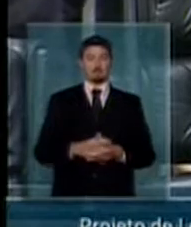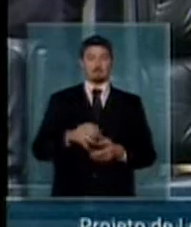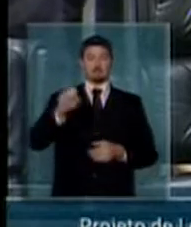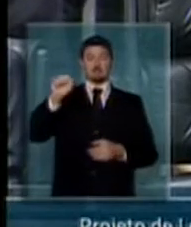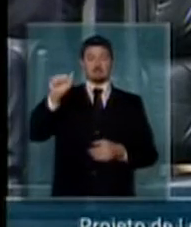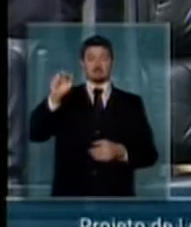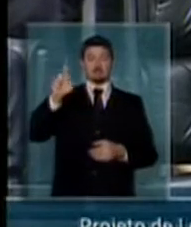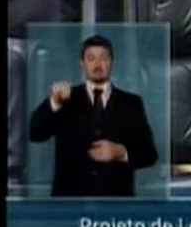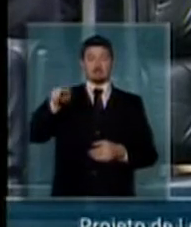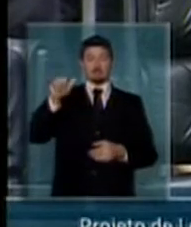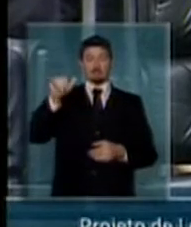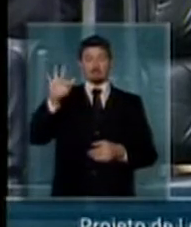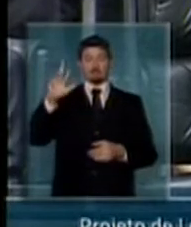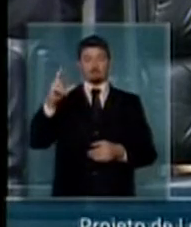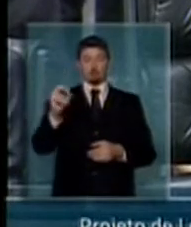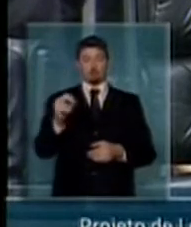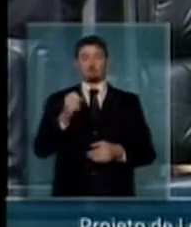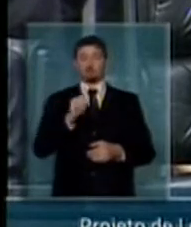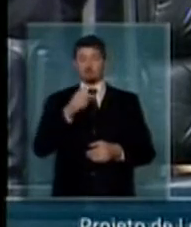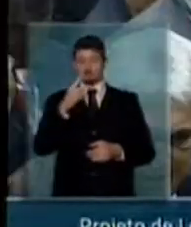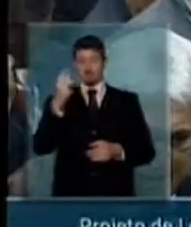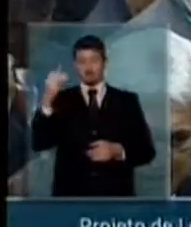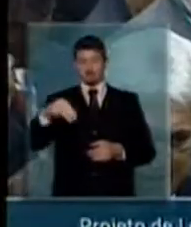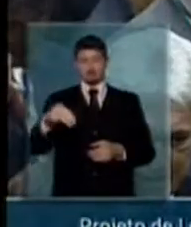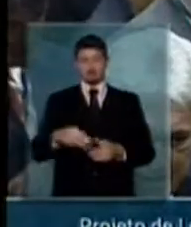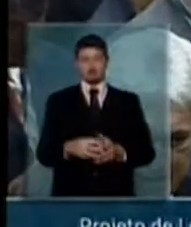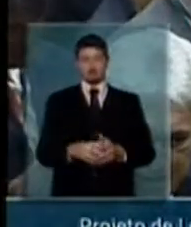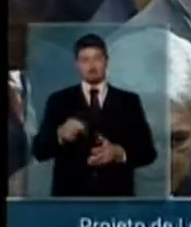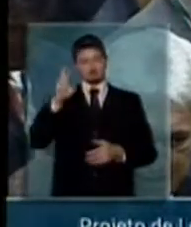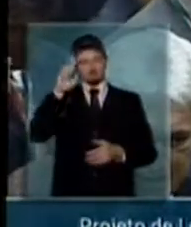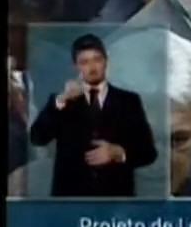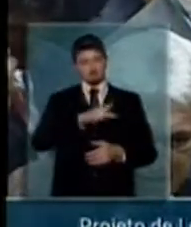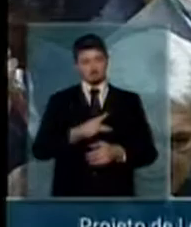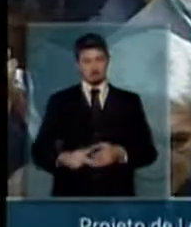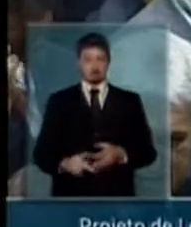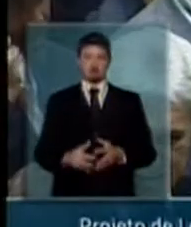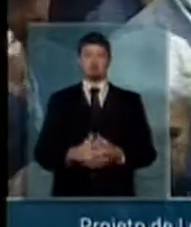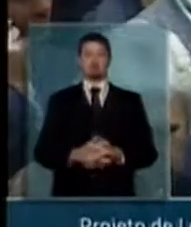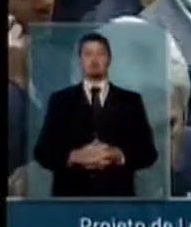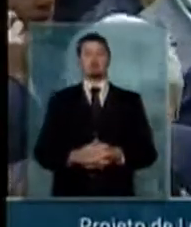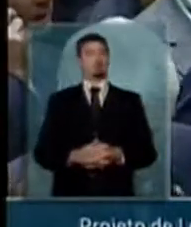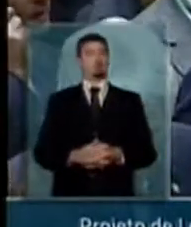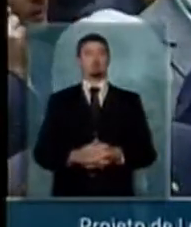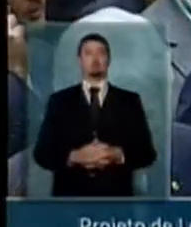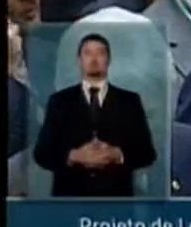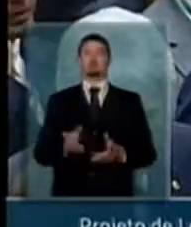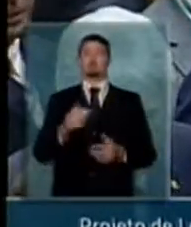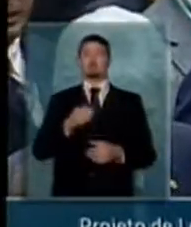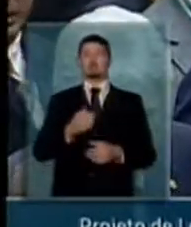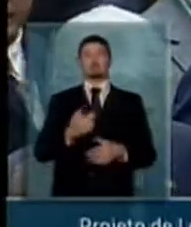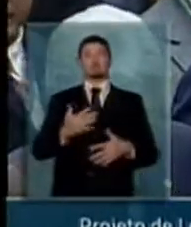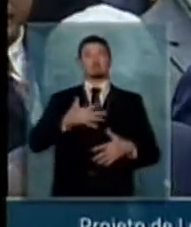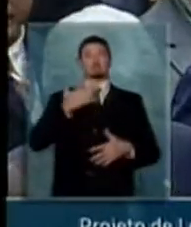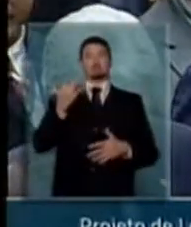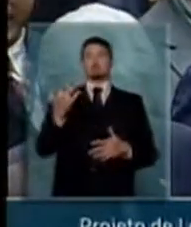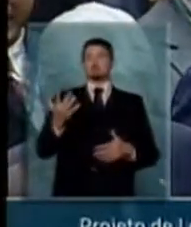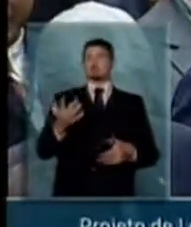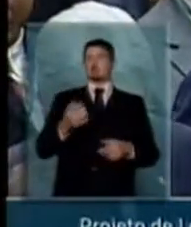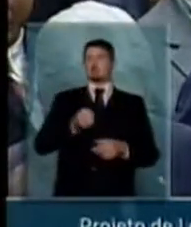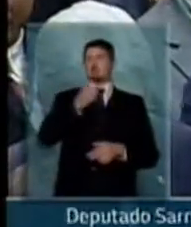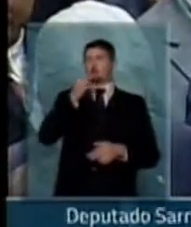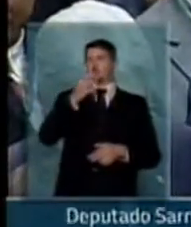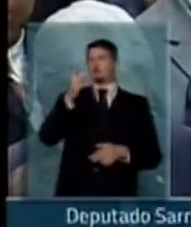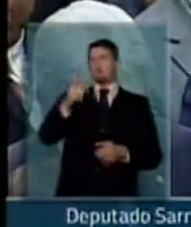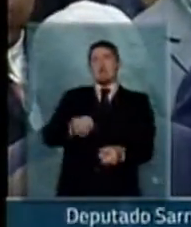Sarney Filho vai fazer senhor um contraditório porque foi citado. Senhor presidente, eu fiquei perplexo com o